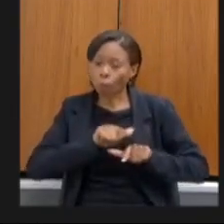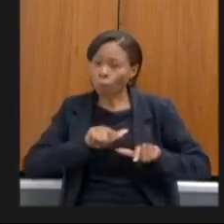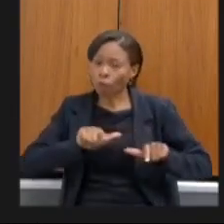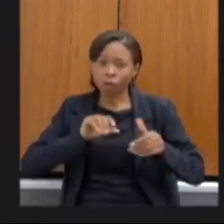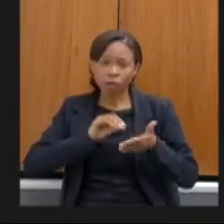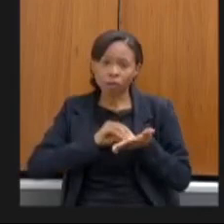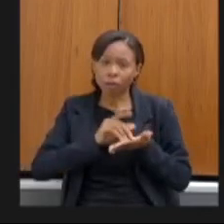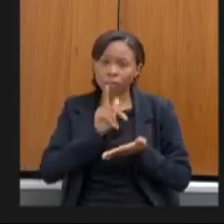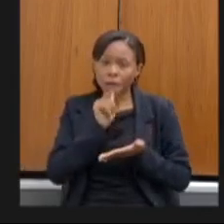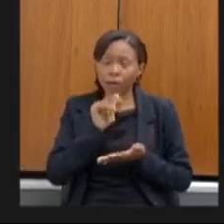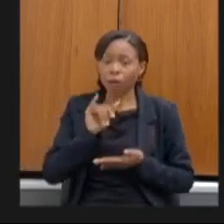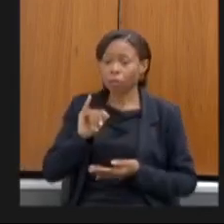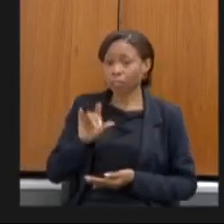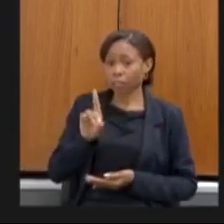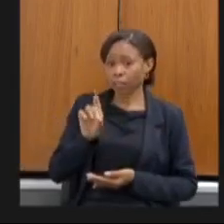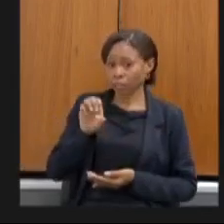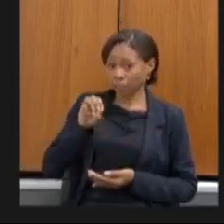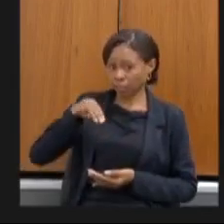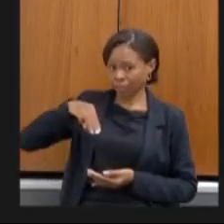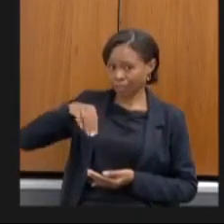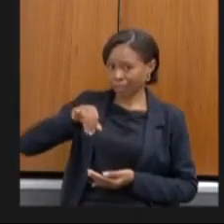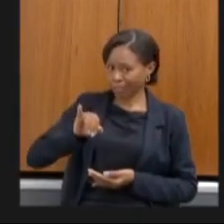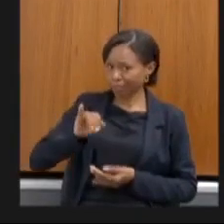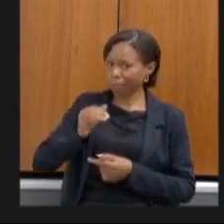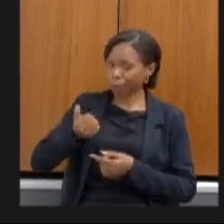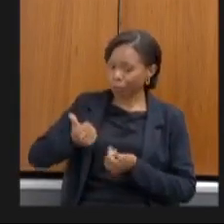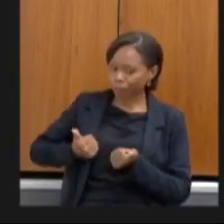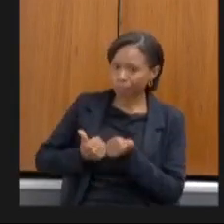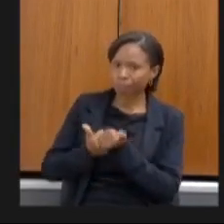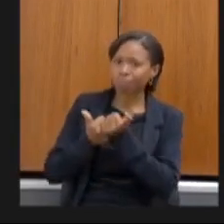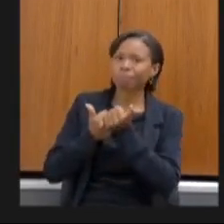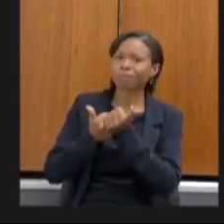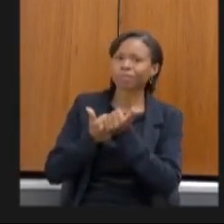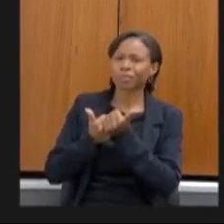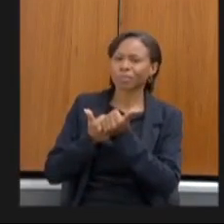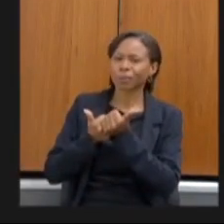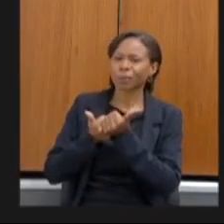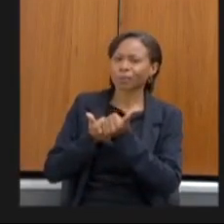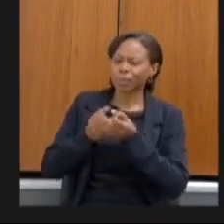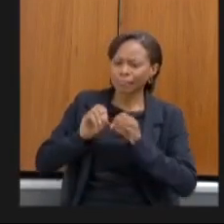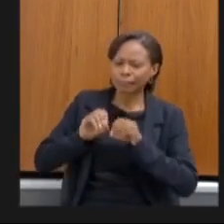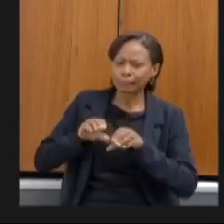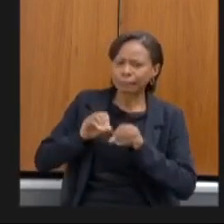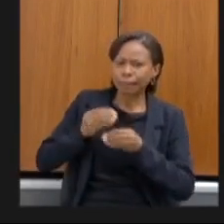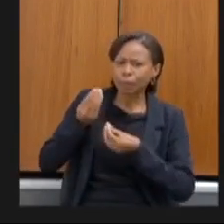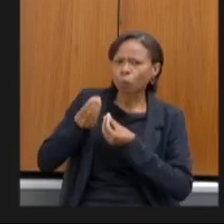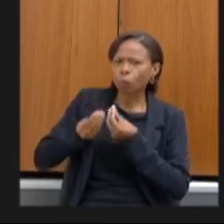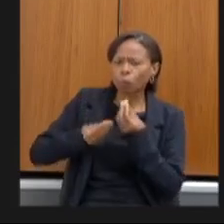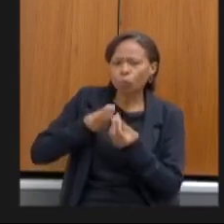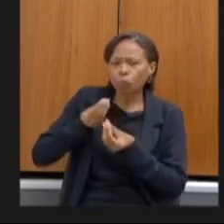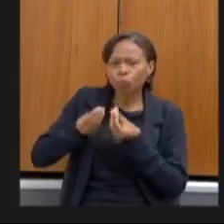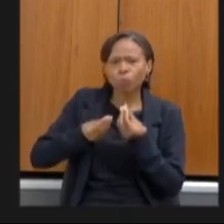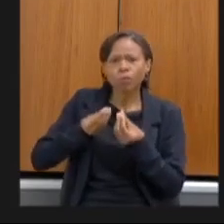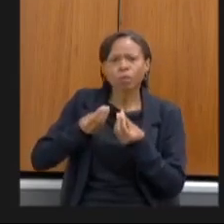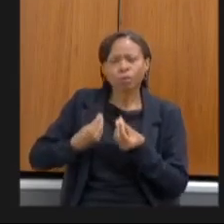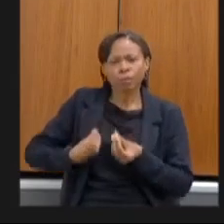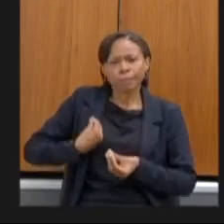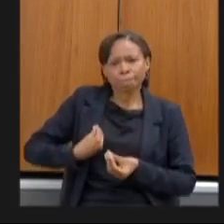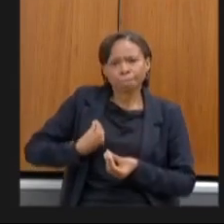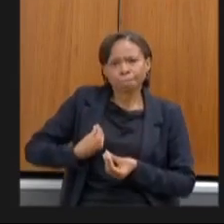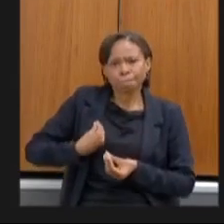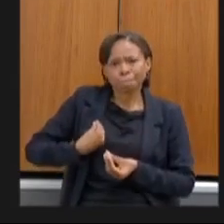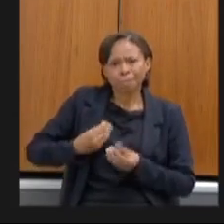dado esse suporte e nos ensinado a caminhar durante uma